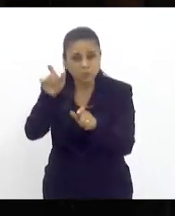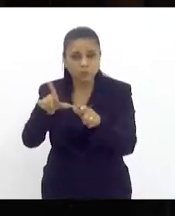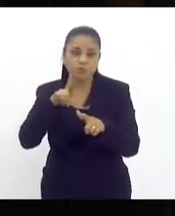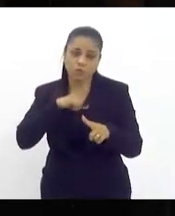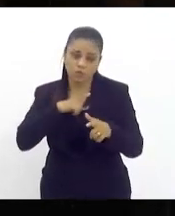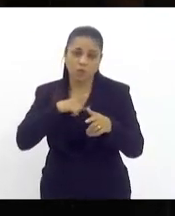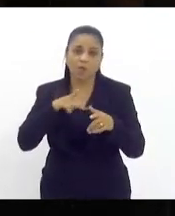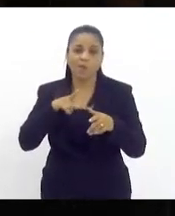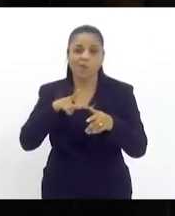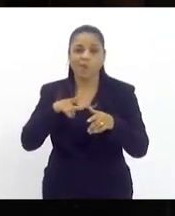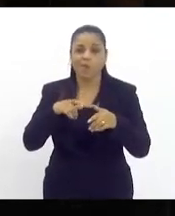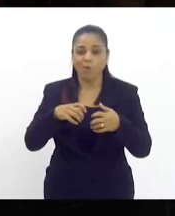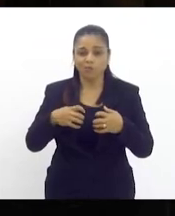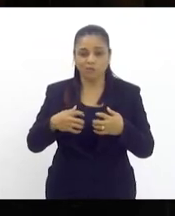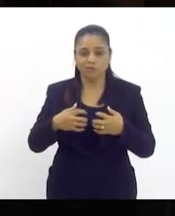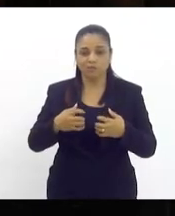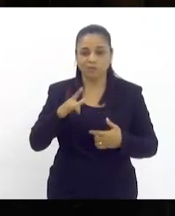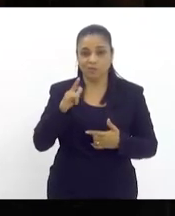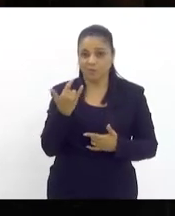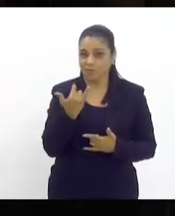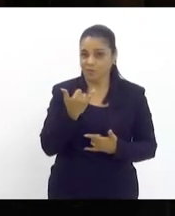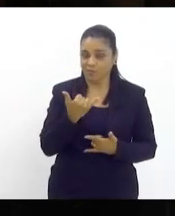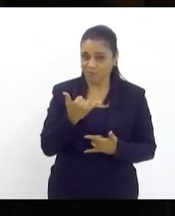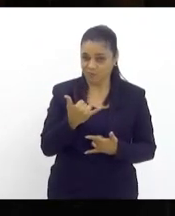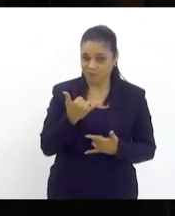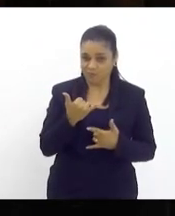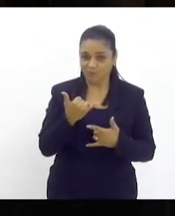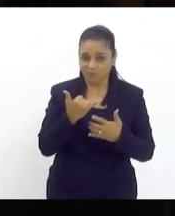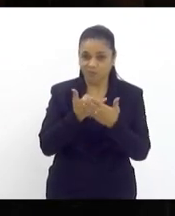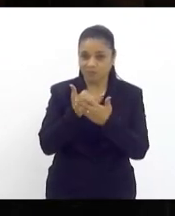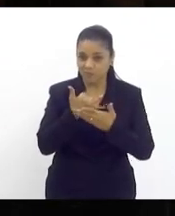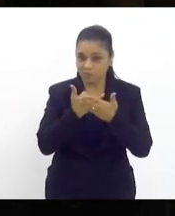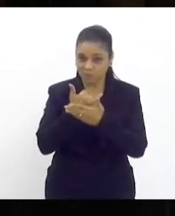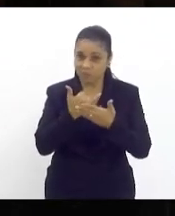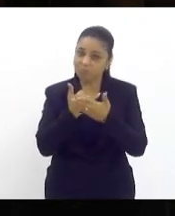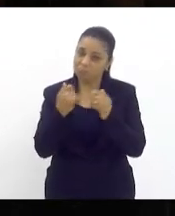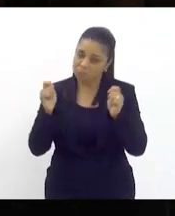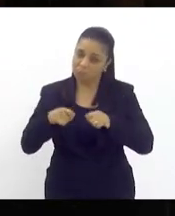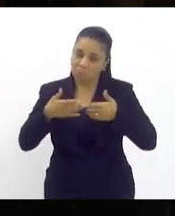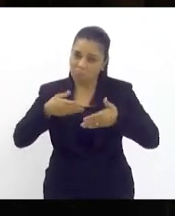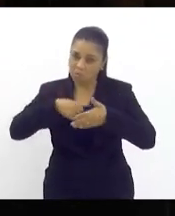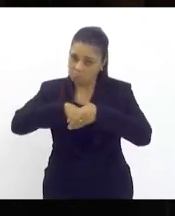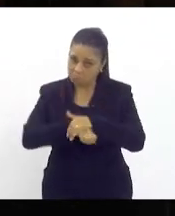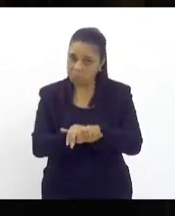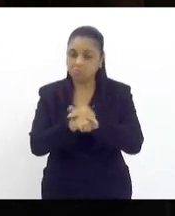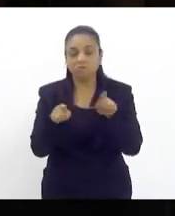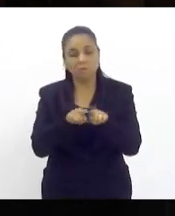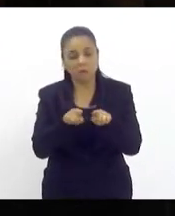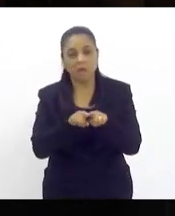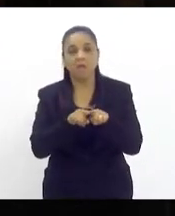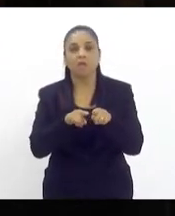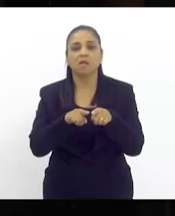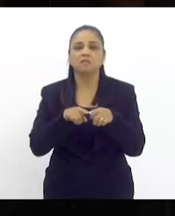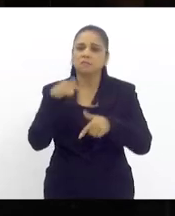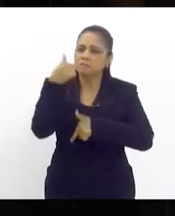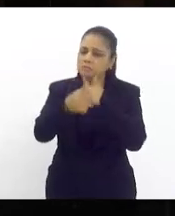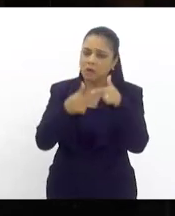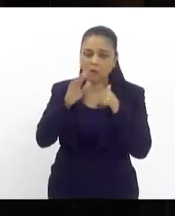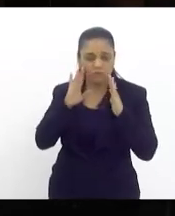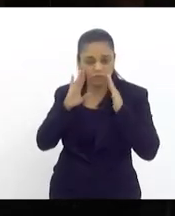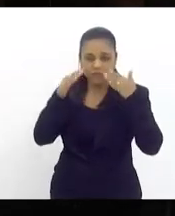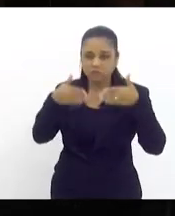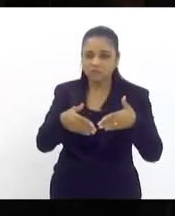e que aí trazem a possibilidade de parir Então a gente tem todo um trabalho direcionado